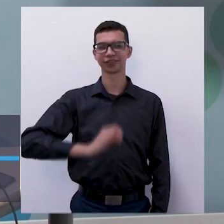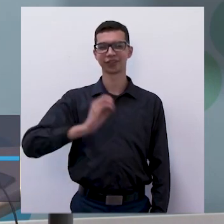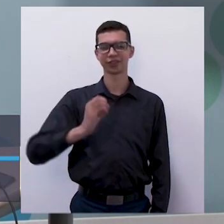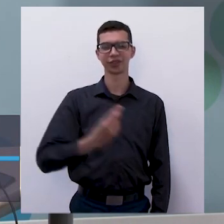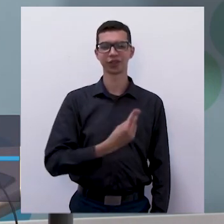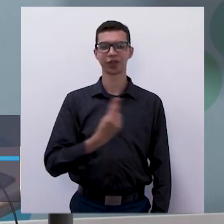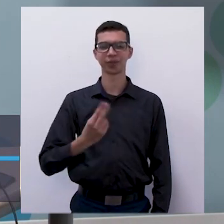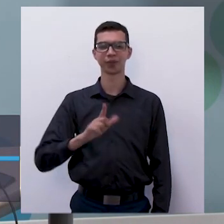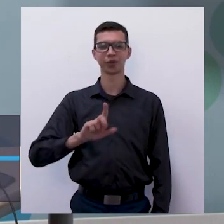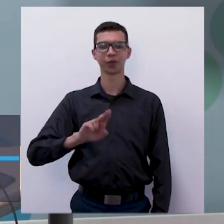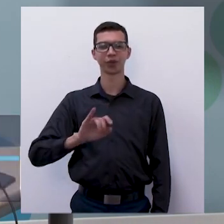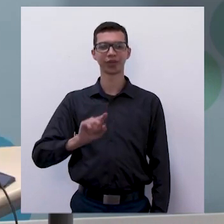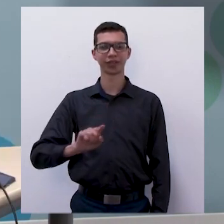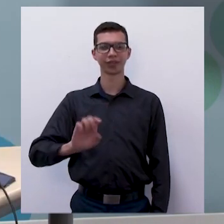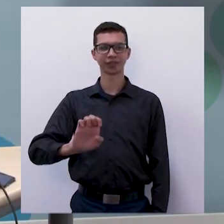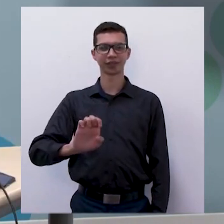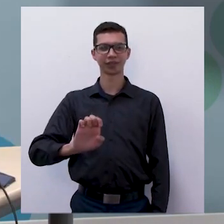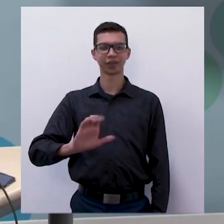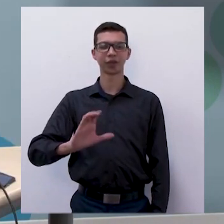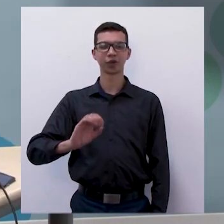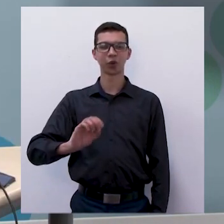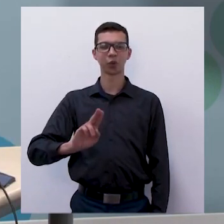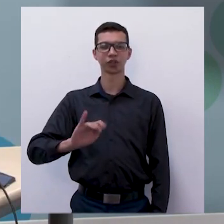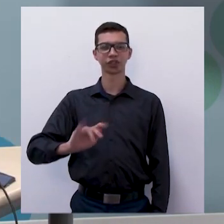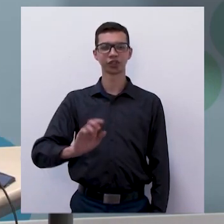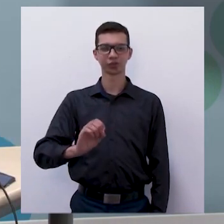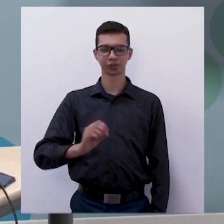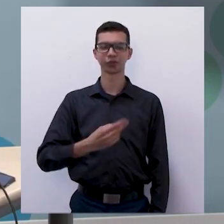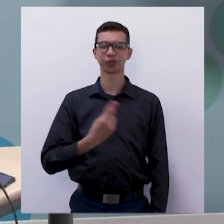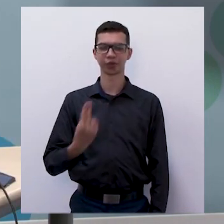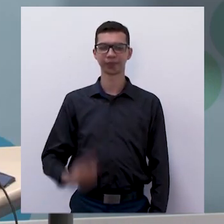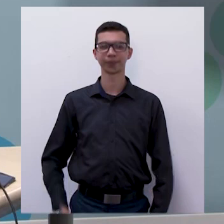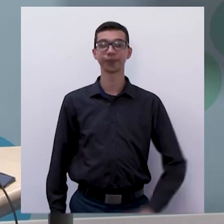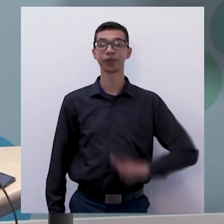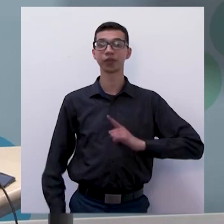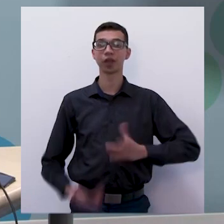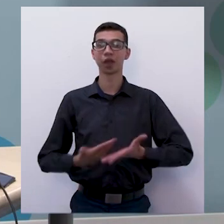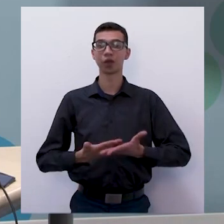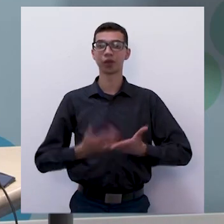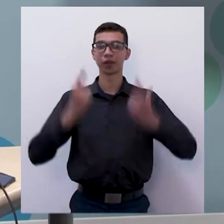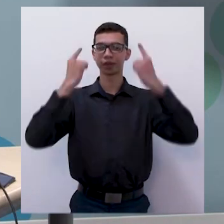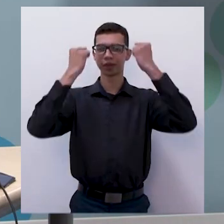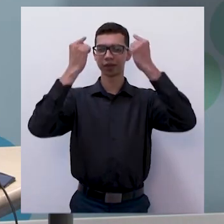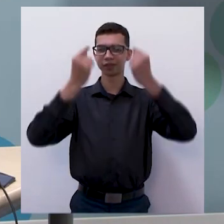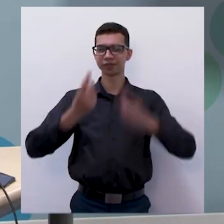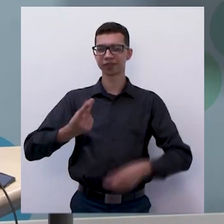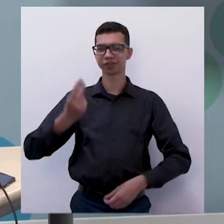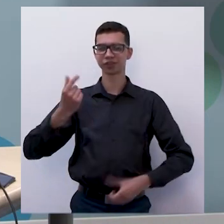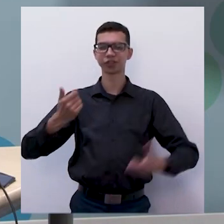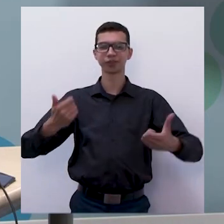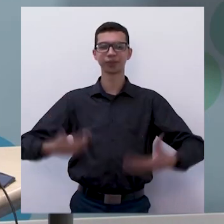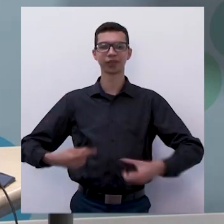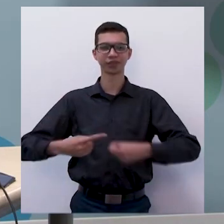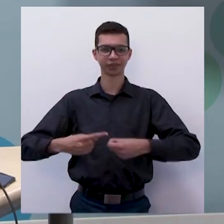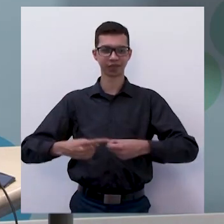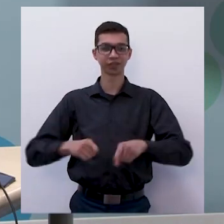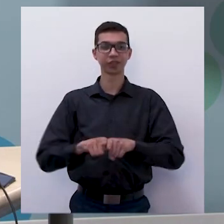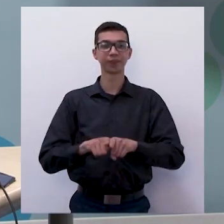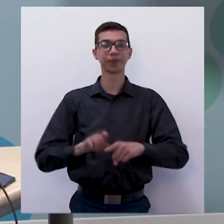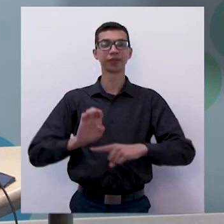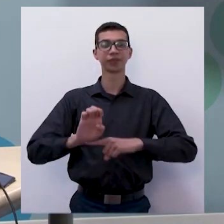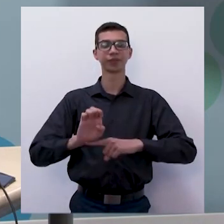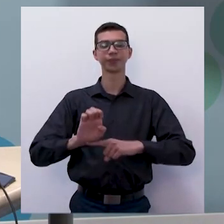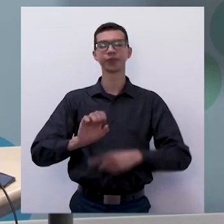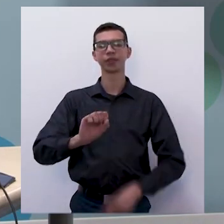Luíse Coutinho e hoje nós teremos uma aula sobre a Grécia Antiga. Falaremos sobre a cidade-estado